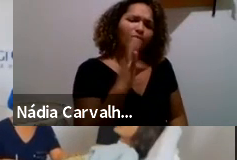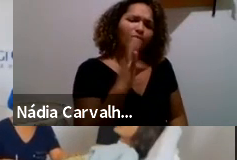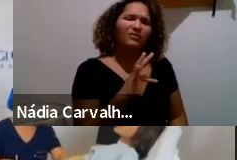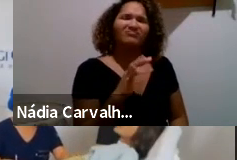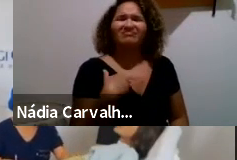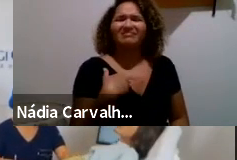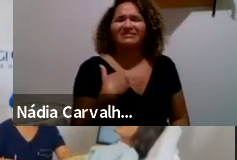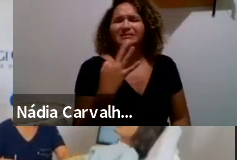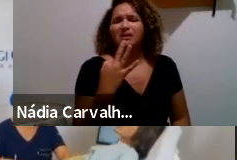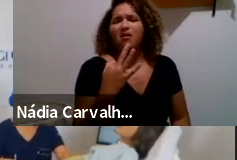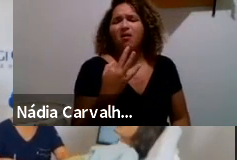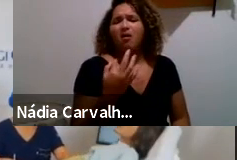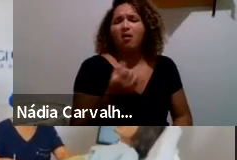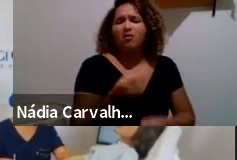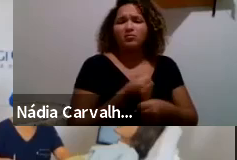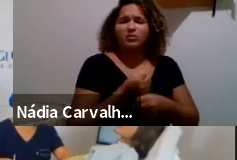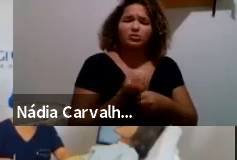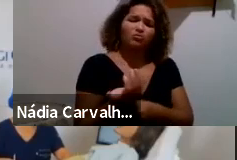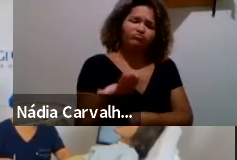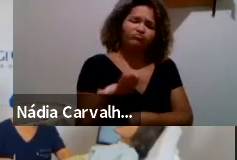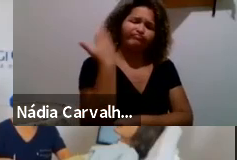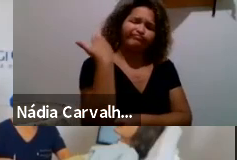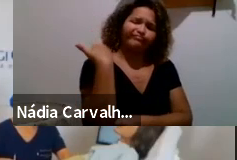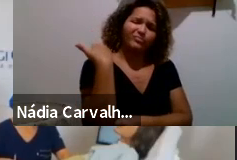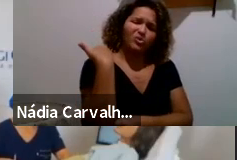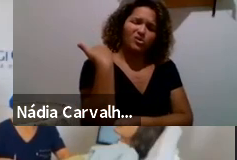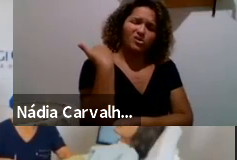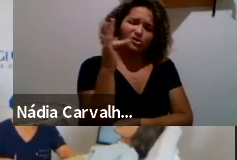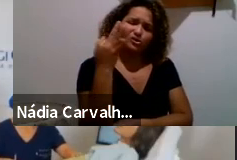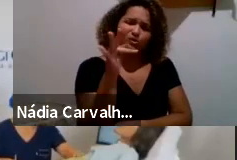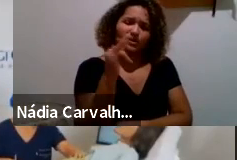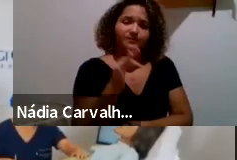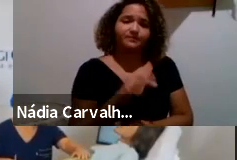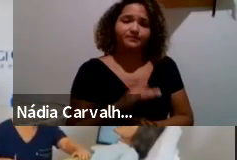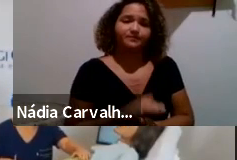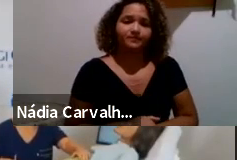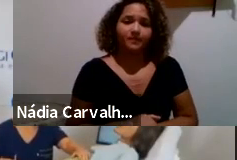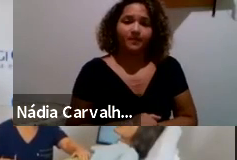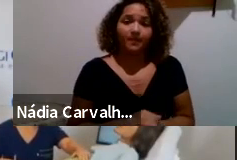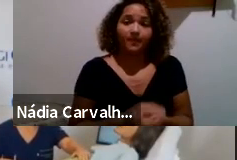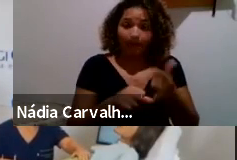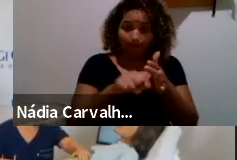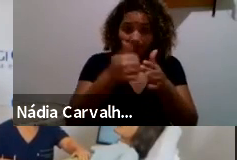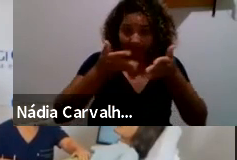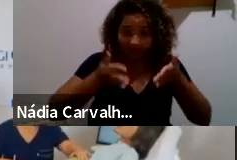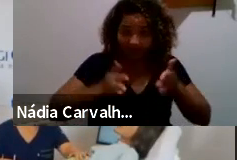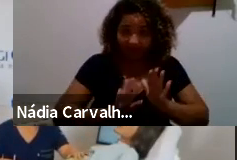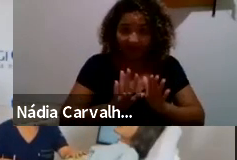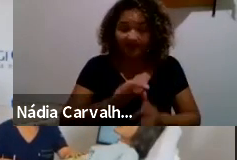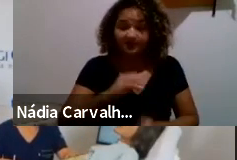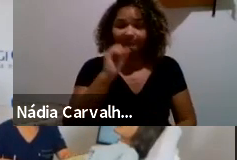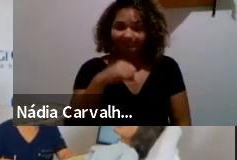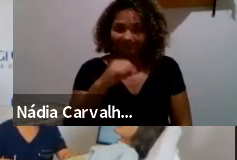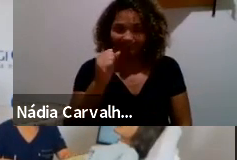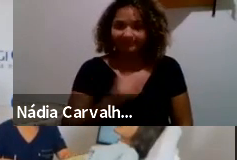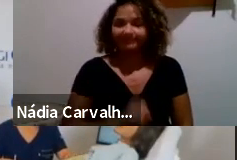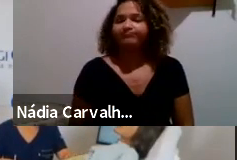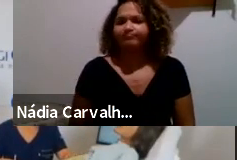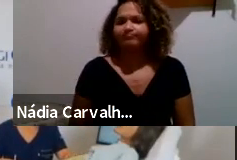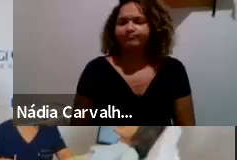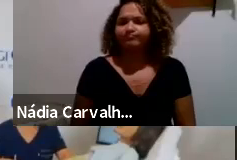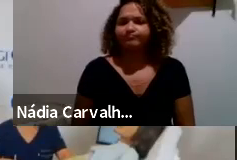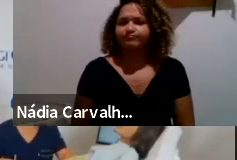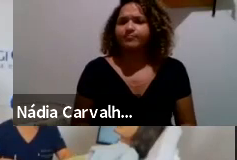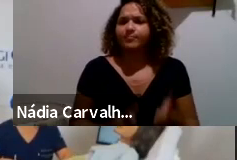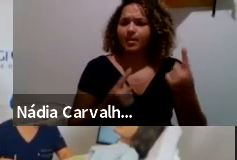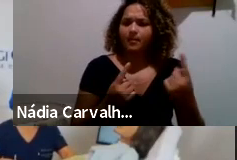horas? Desde ontem. Desde ontem. Ok. É sua primeira gravidez? Isso. E você fez